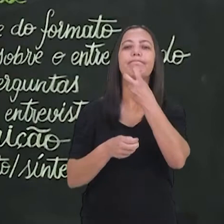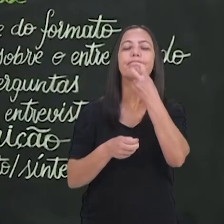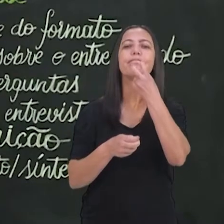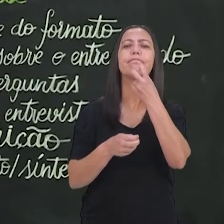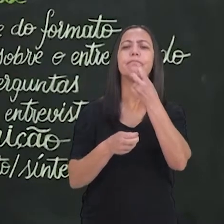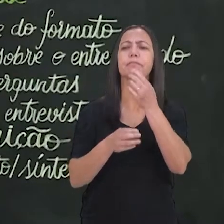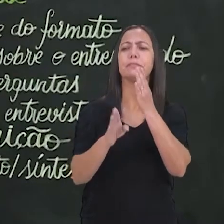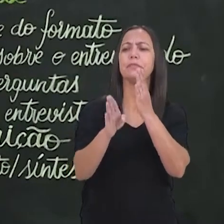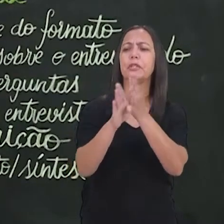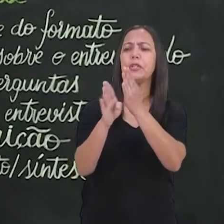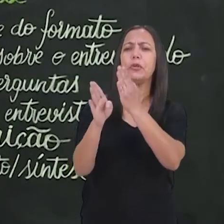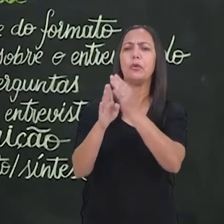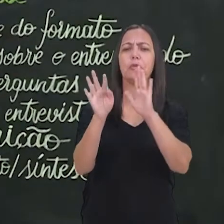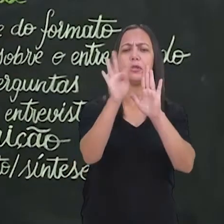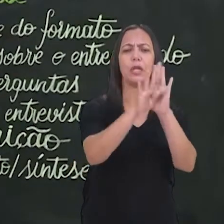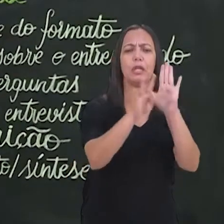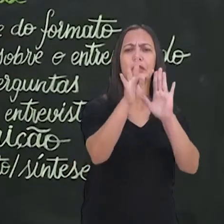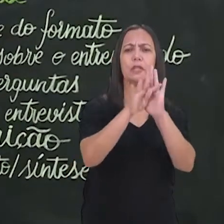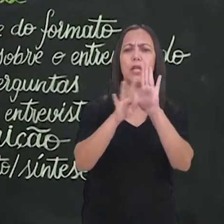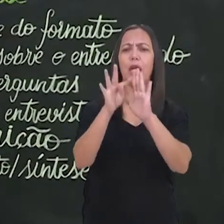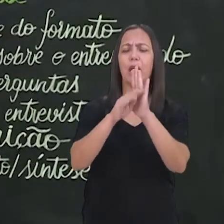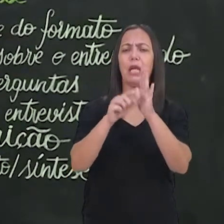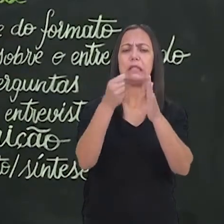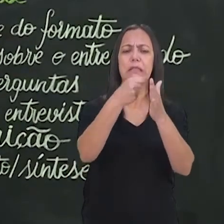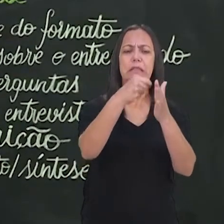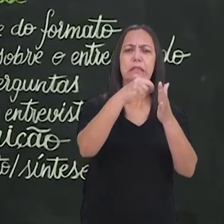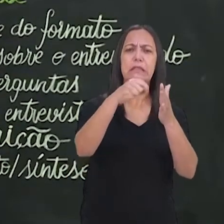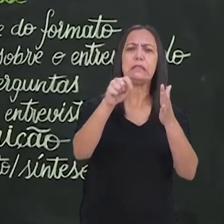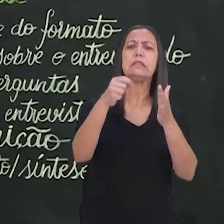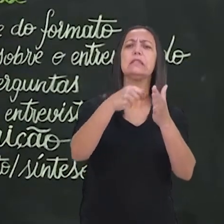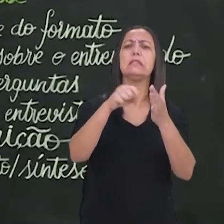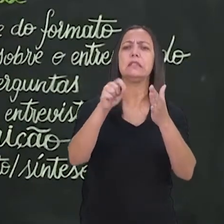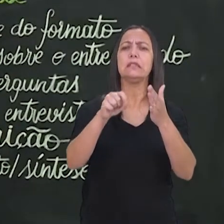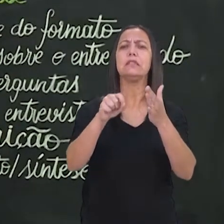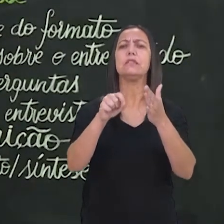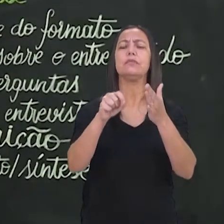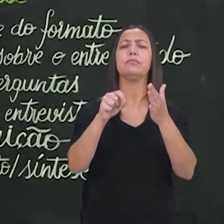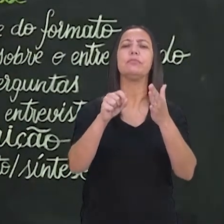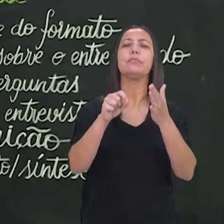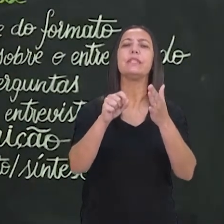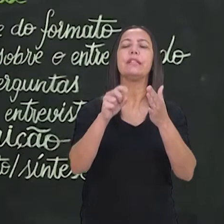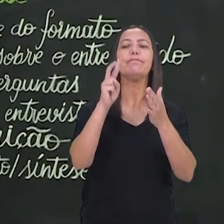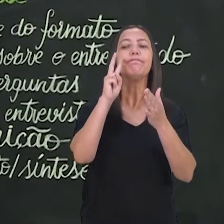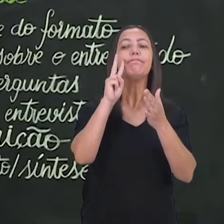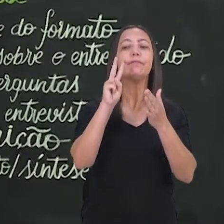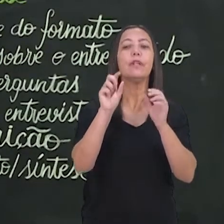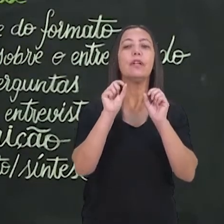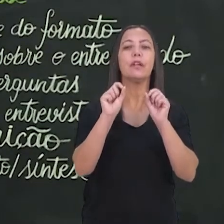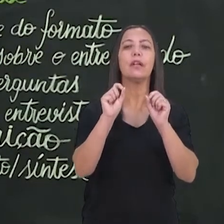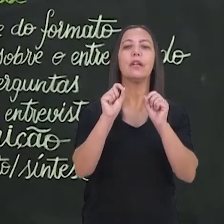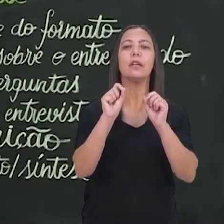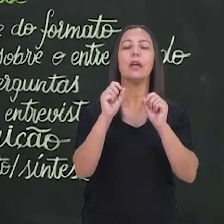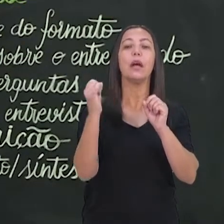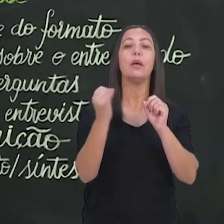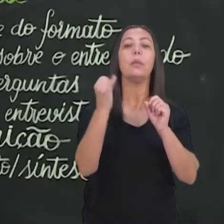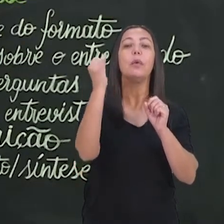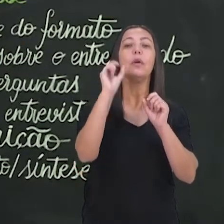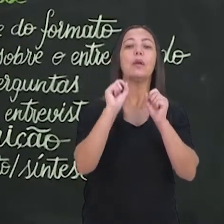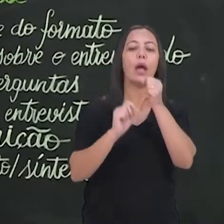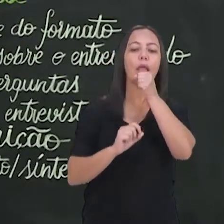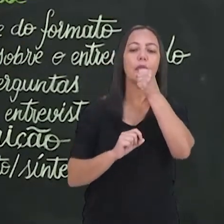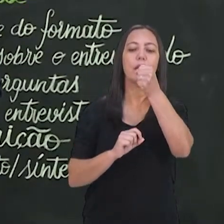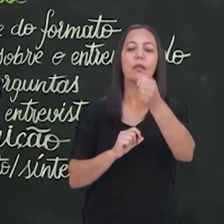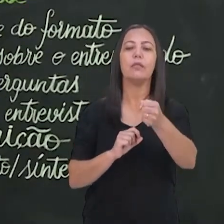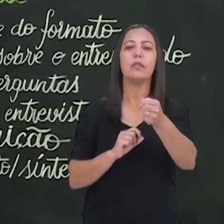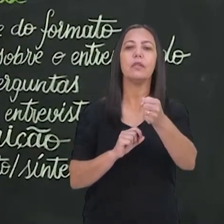que a gente encontre por aí textos transcritos em veículos impressos, em veículos escritos, a gente vê que a essência da entrevista